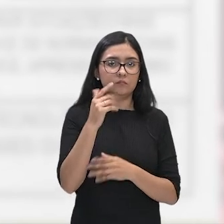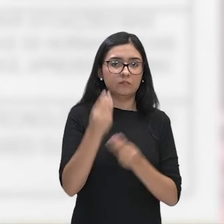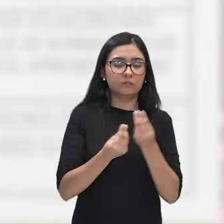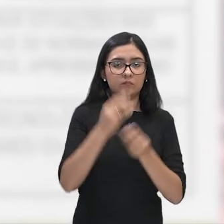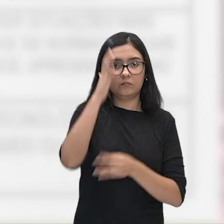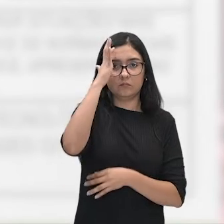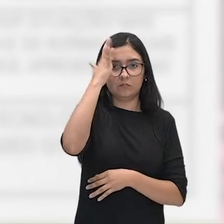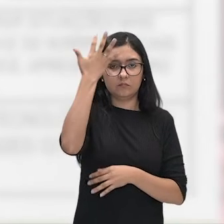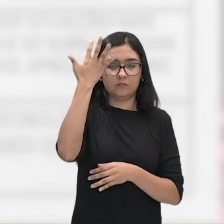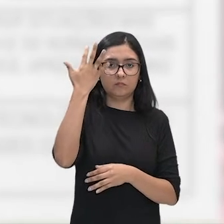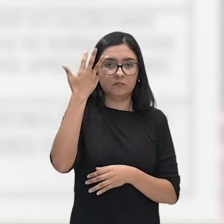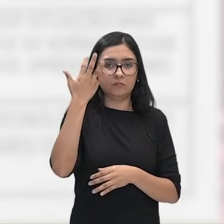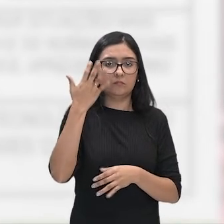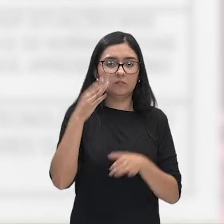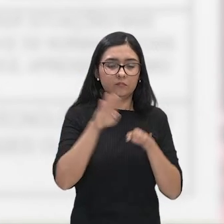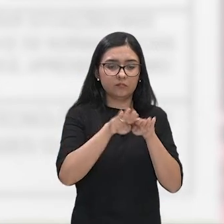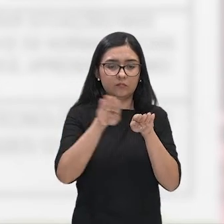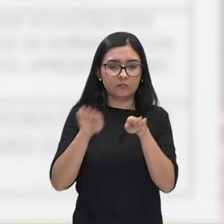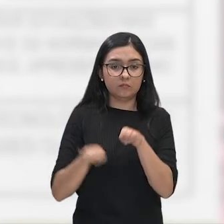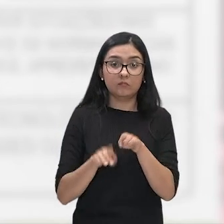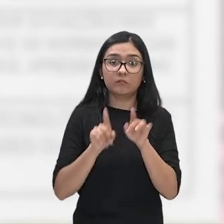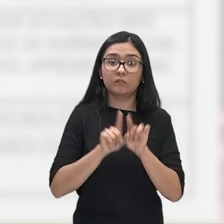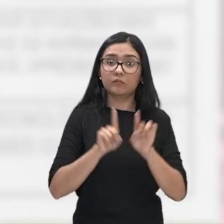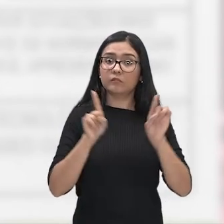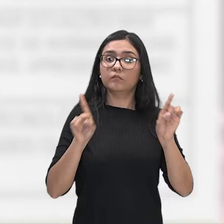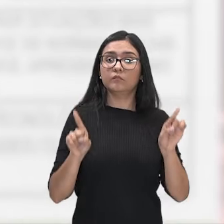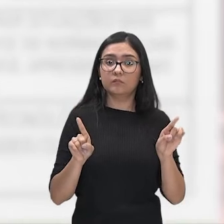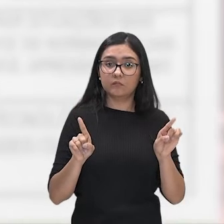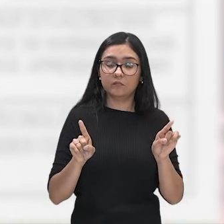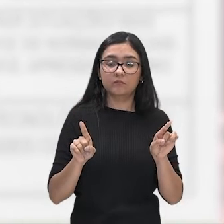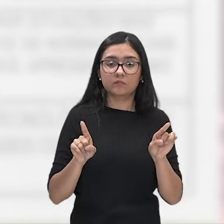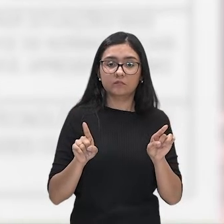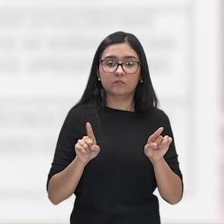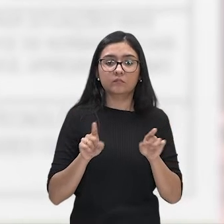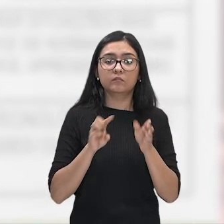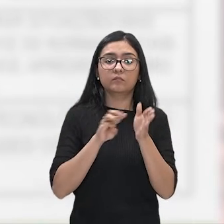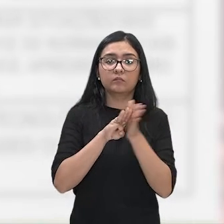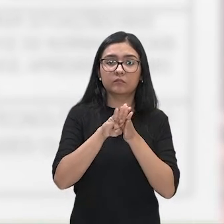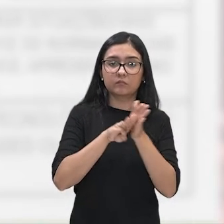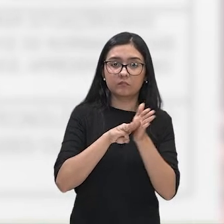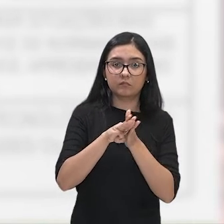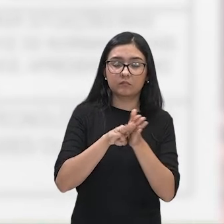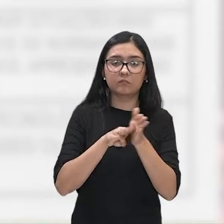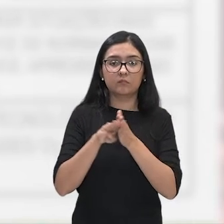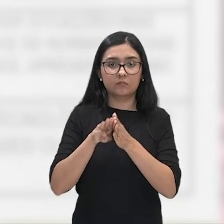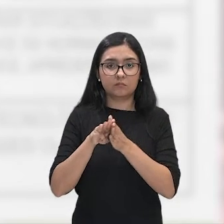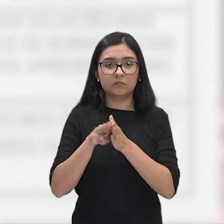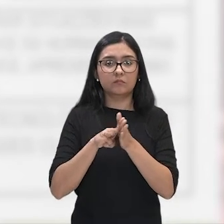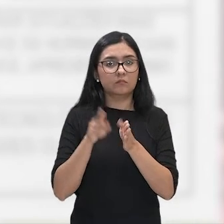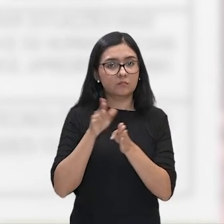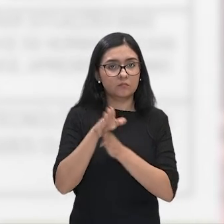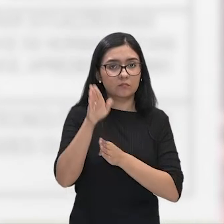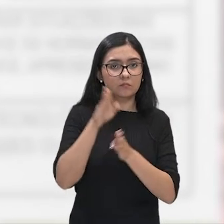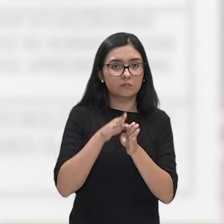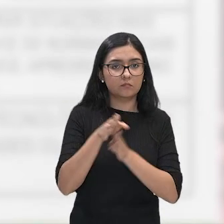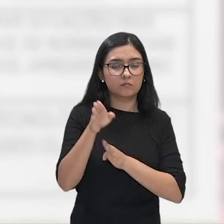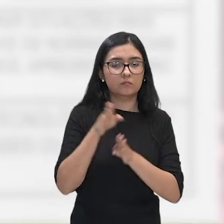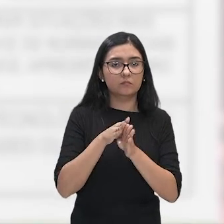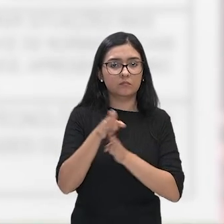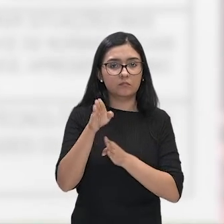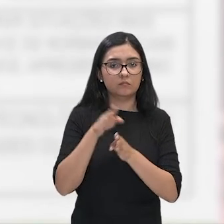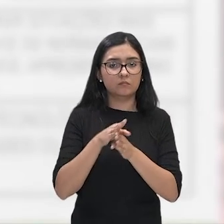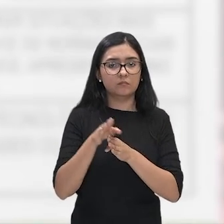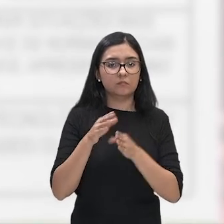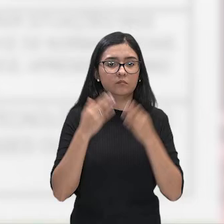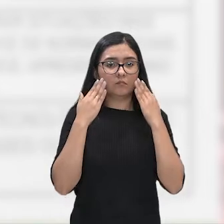as desigualdades, mas metodologias recomendadas para além do foco